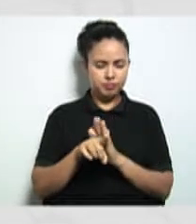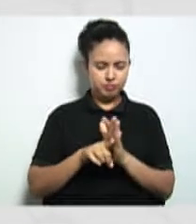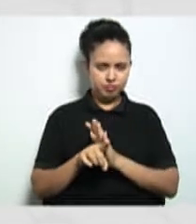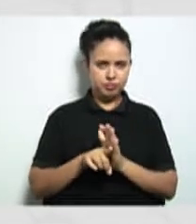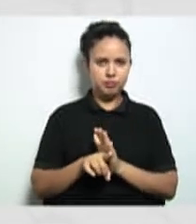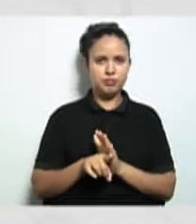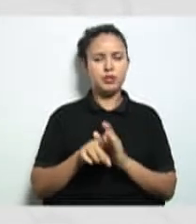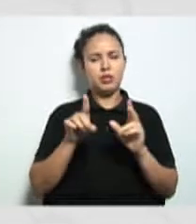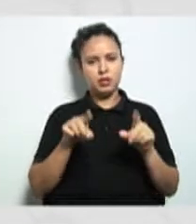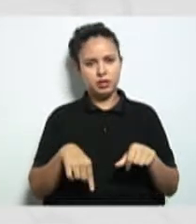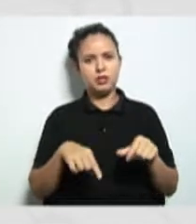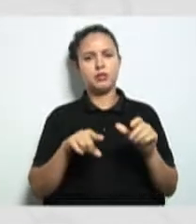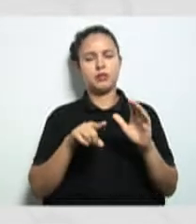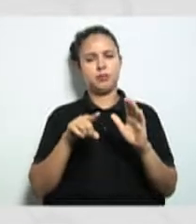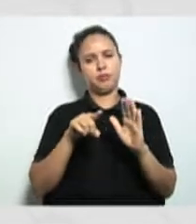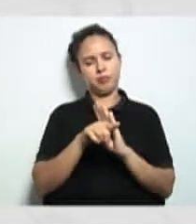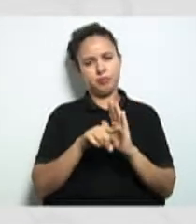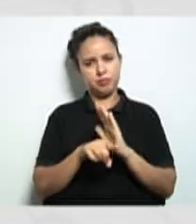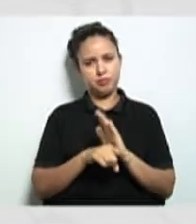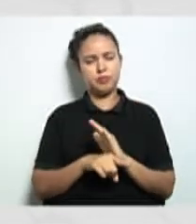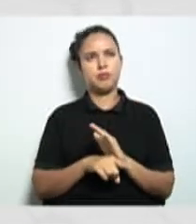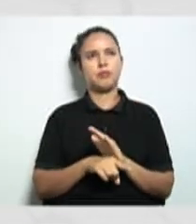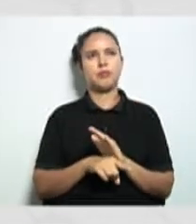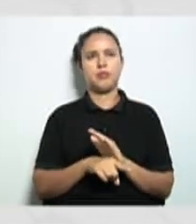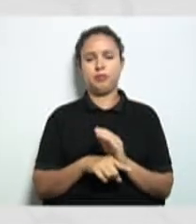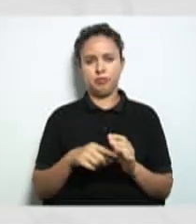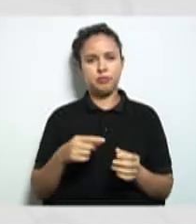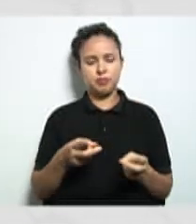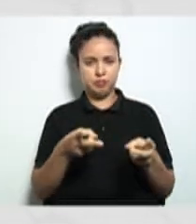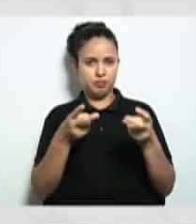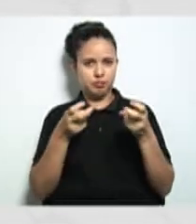daí é a definição de um questionário. Tá vendo certinho? Olha aí, ó.